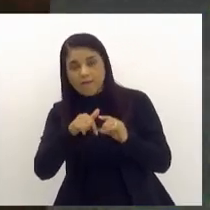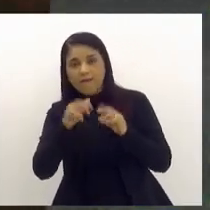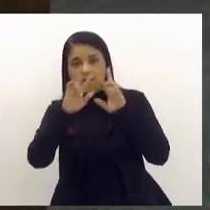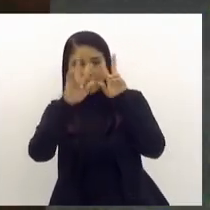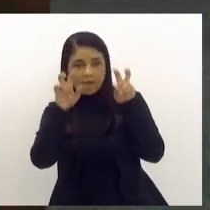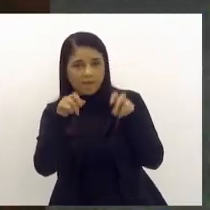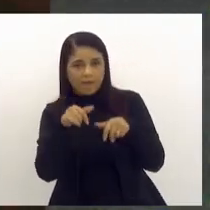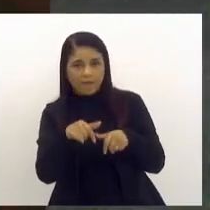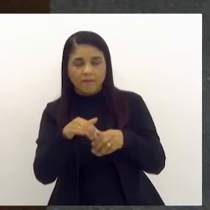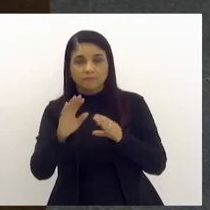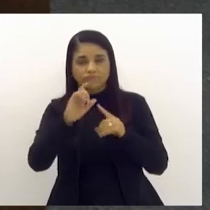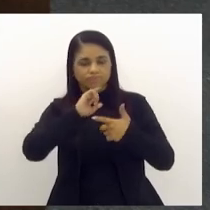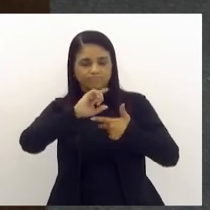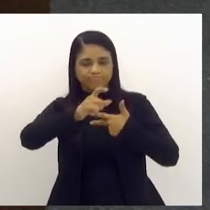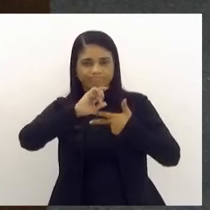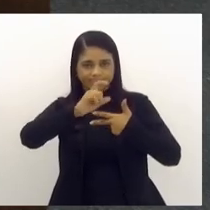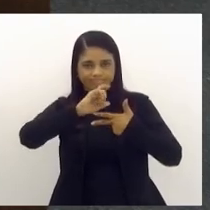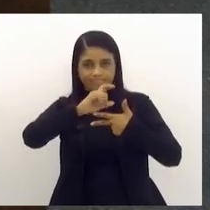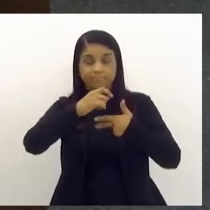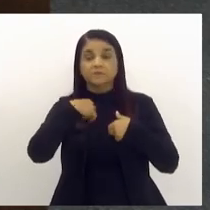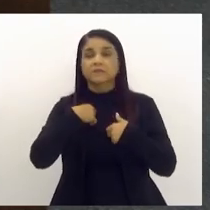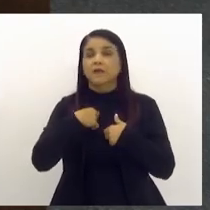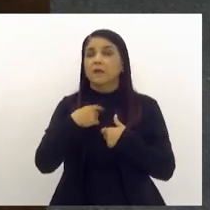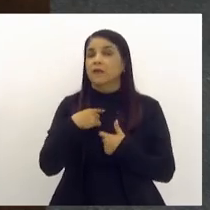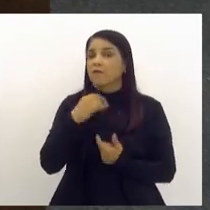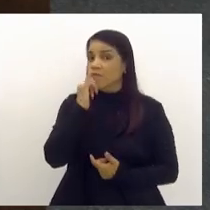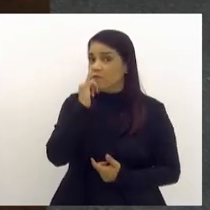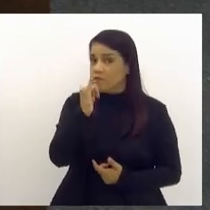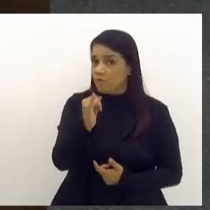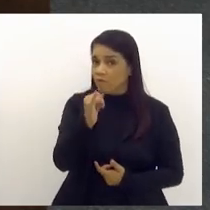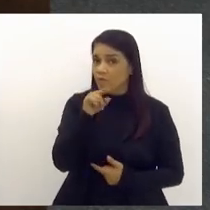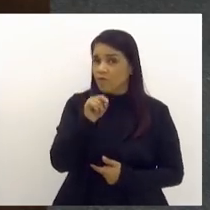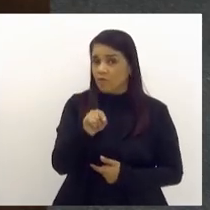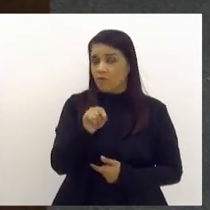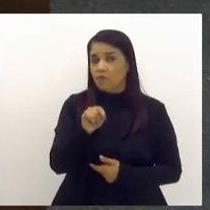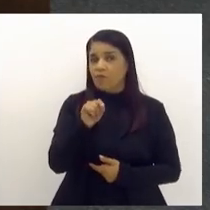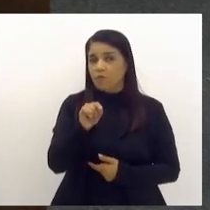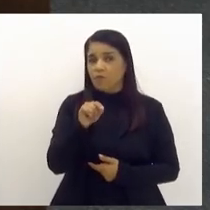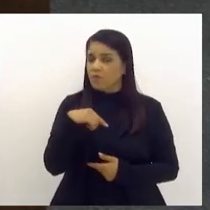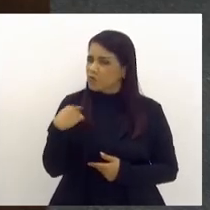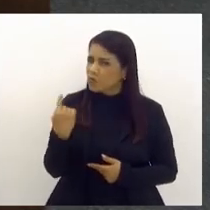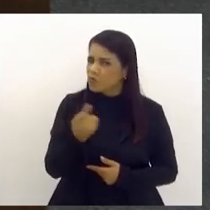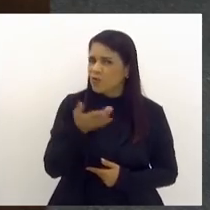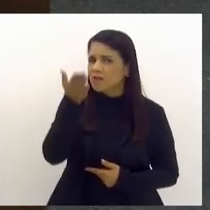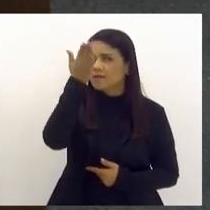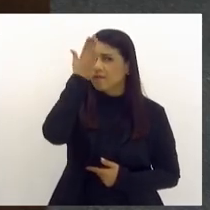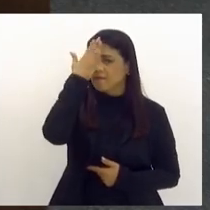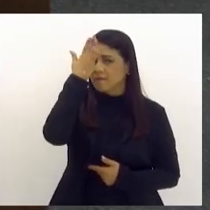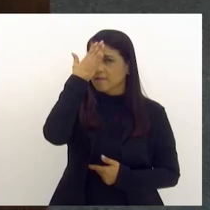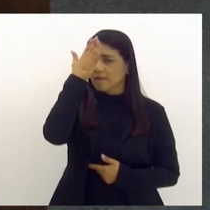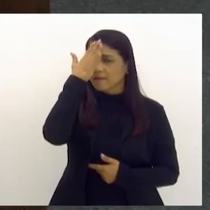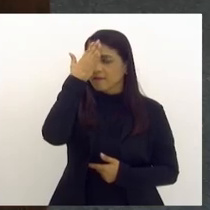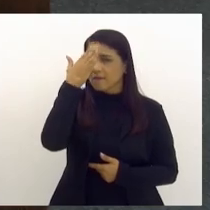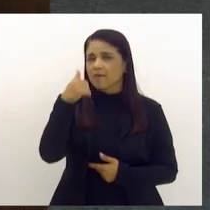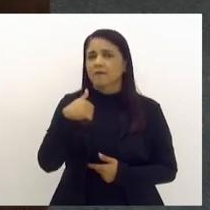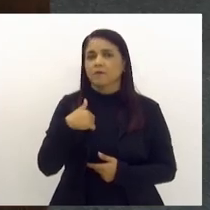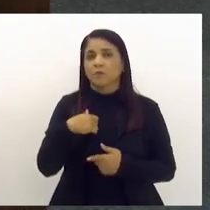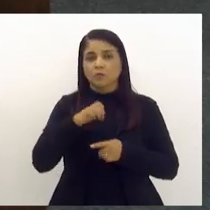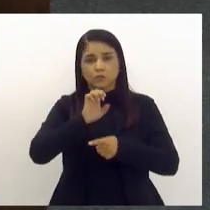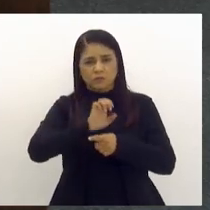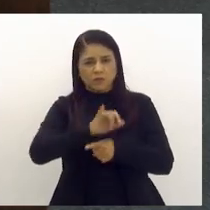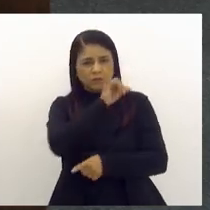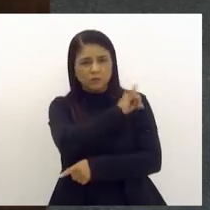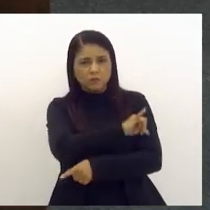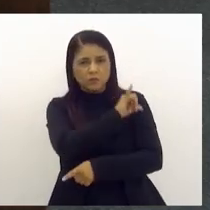Executivo. Primeiro, a gente dizer que, evidentemente, que nós sabemos que o Estado do